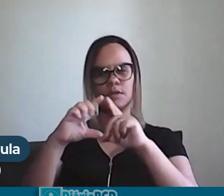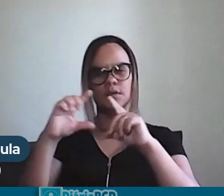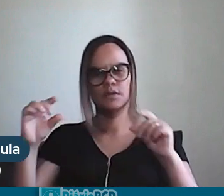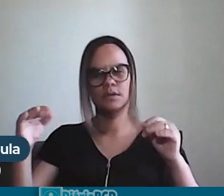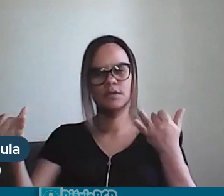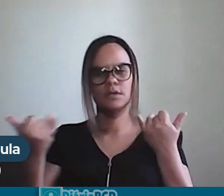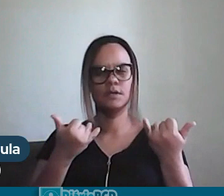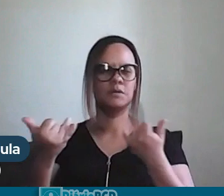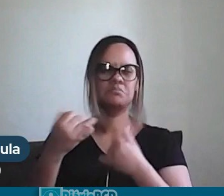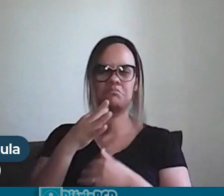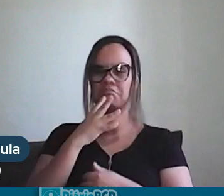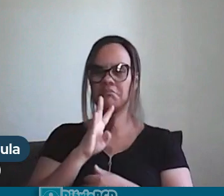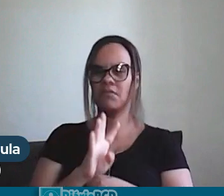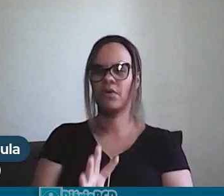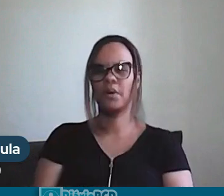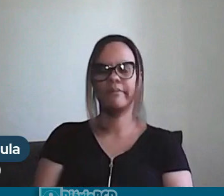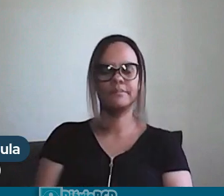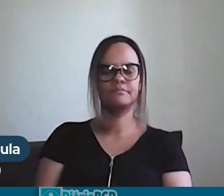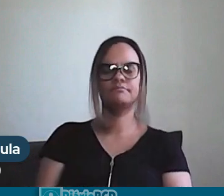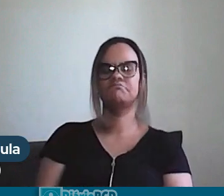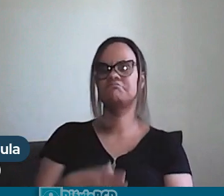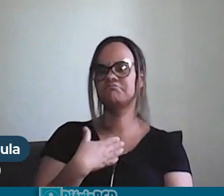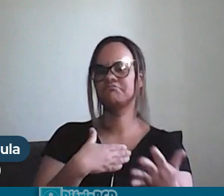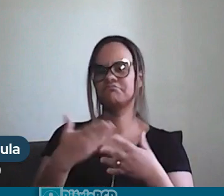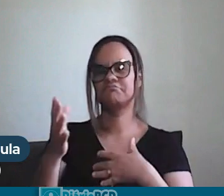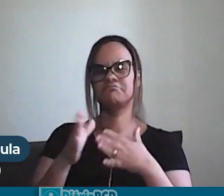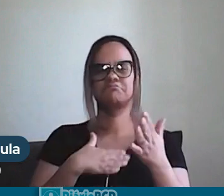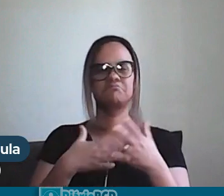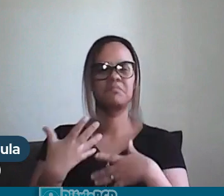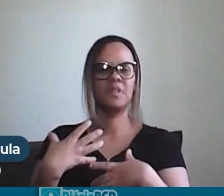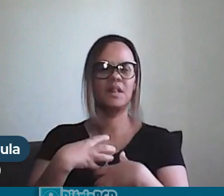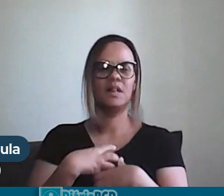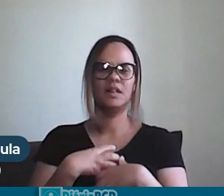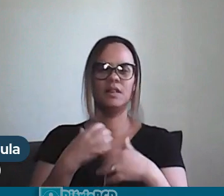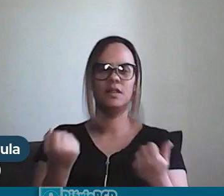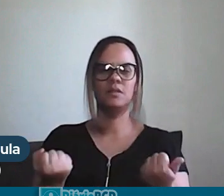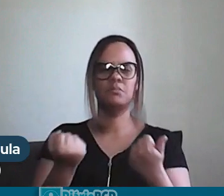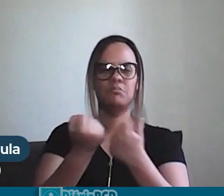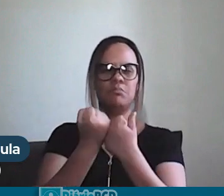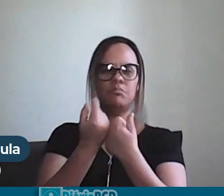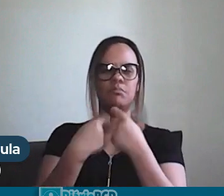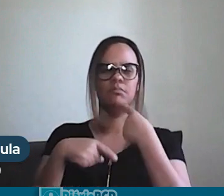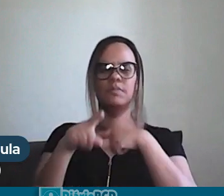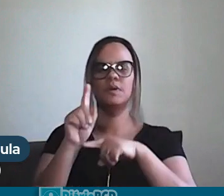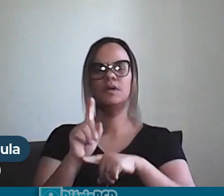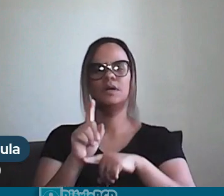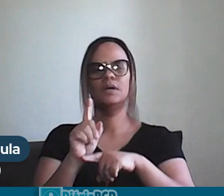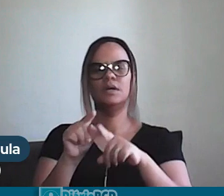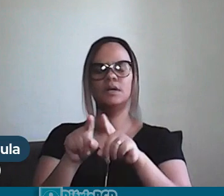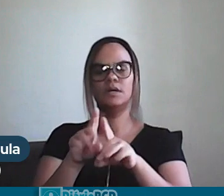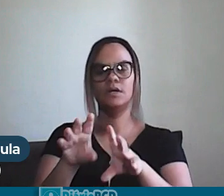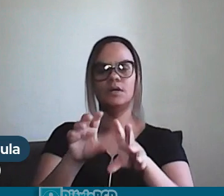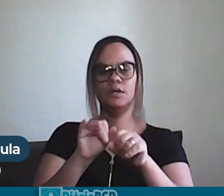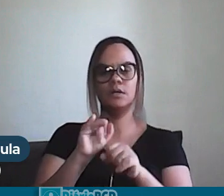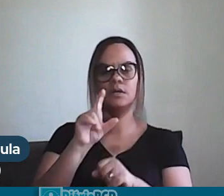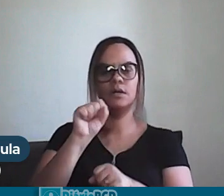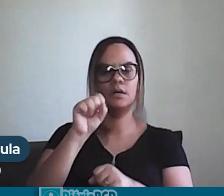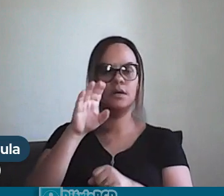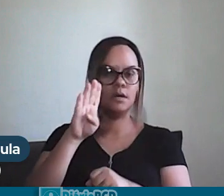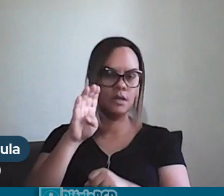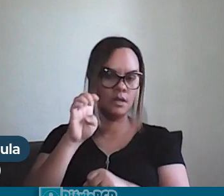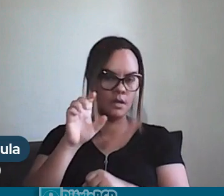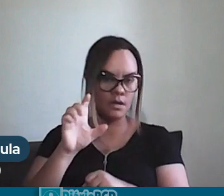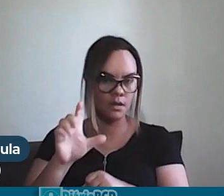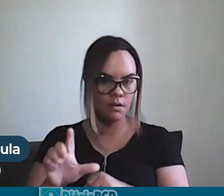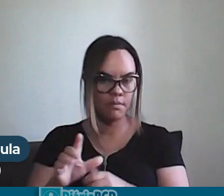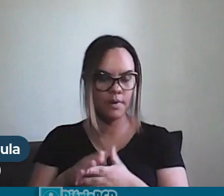que desconhecem qualquer tipo de apoio a essa construção. Assim foi a doutora Isabel Maior, e disse